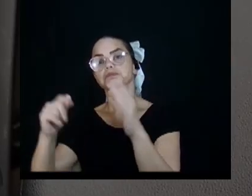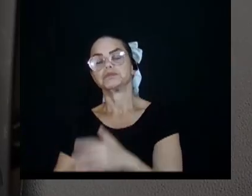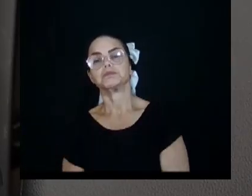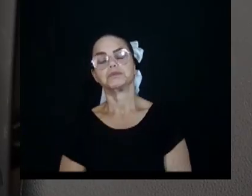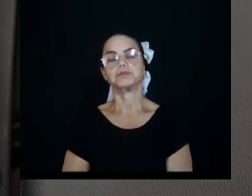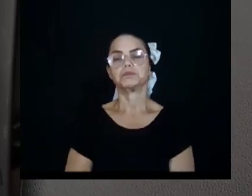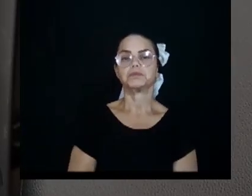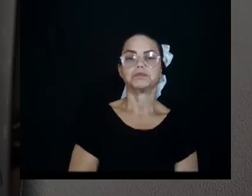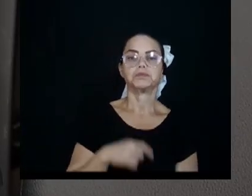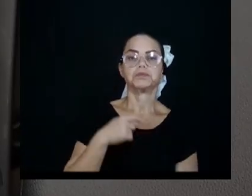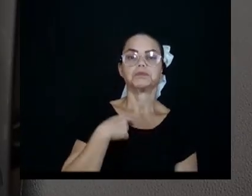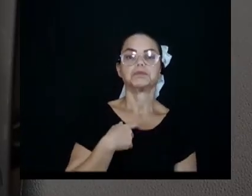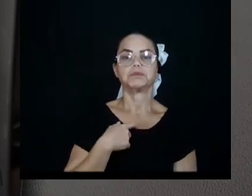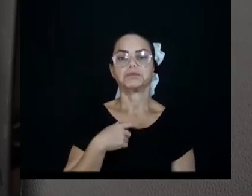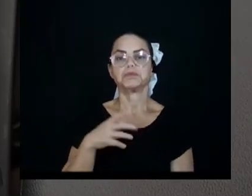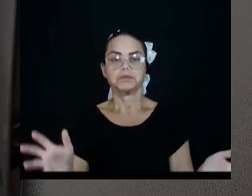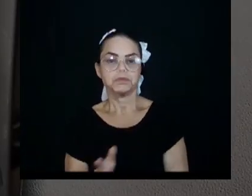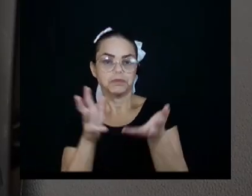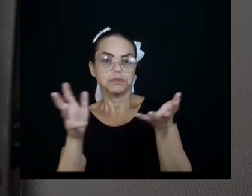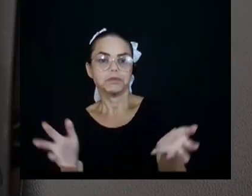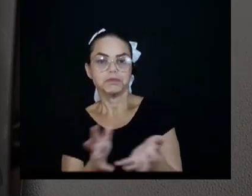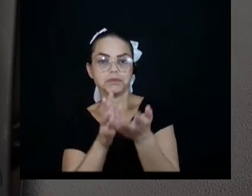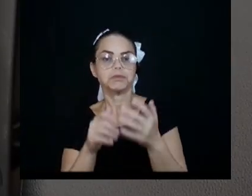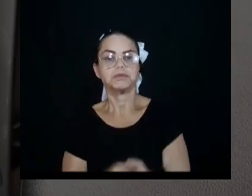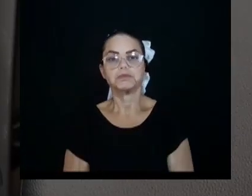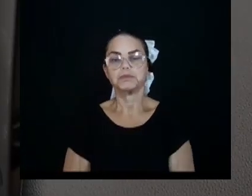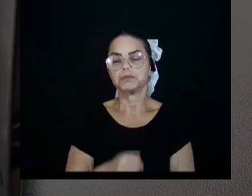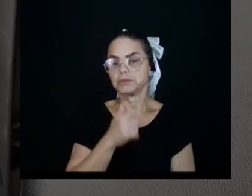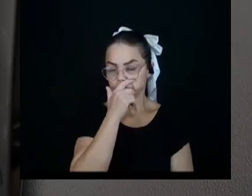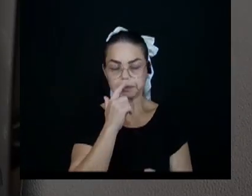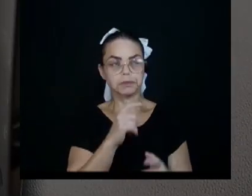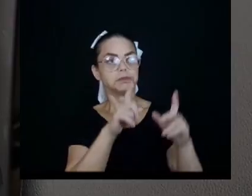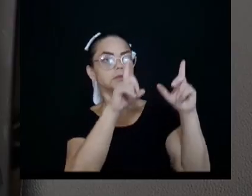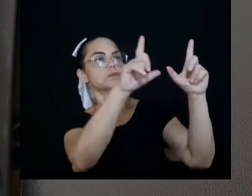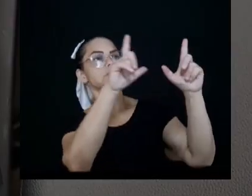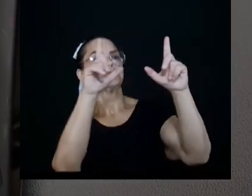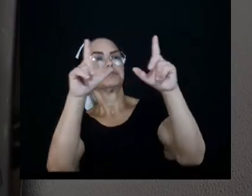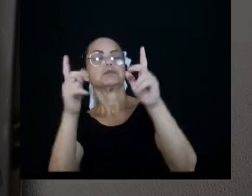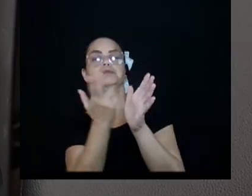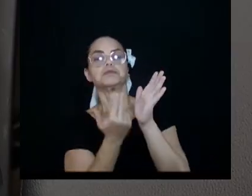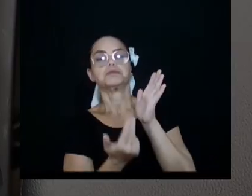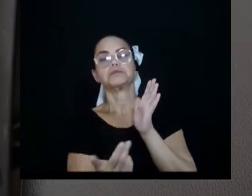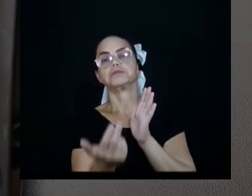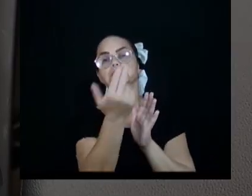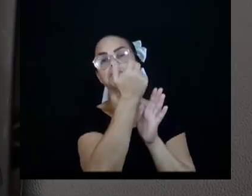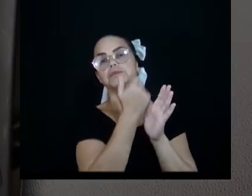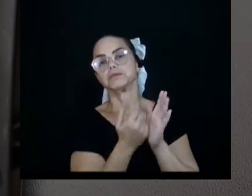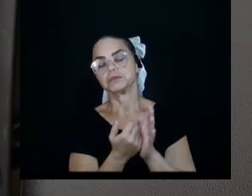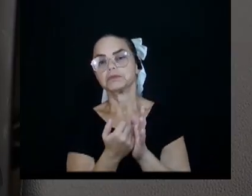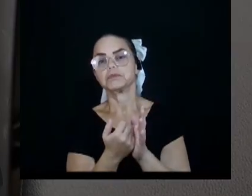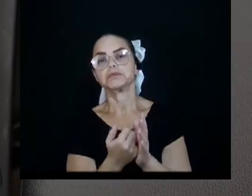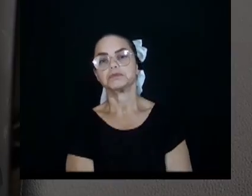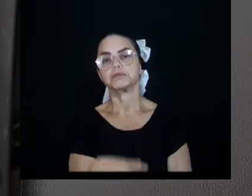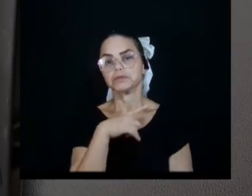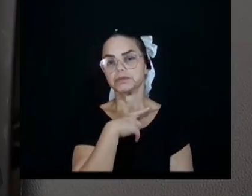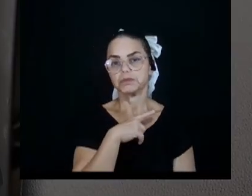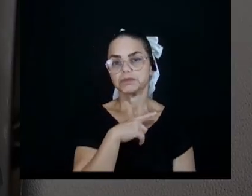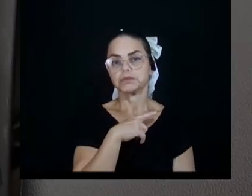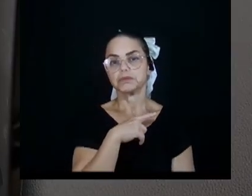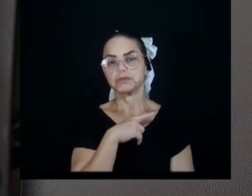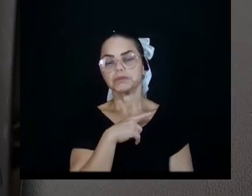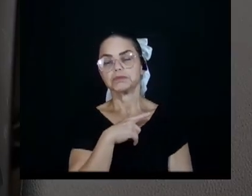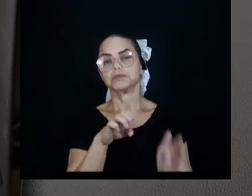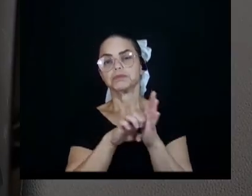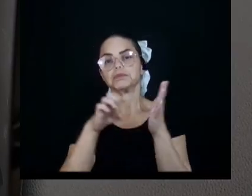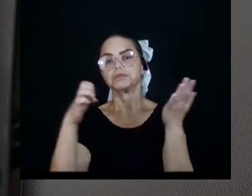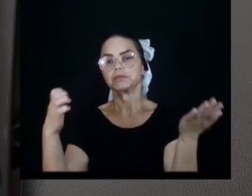estimula a arte urbana em Campinas, que vocês viram que no último período nós tivemos vários editais, frutos dessa lei,